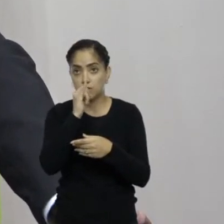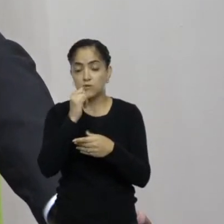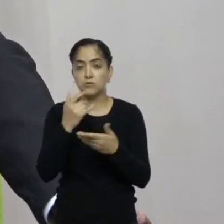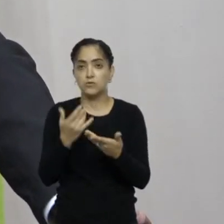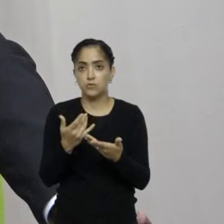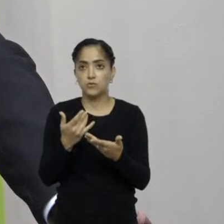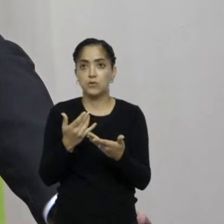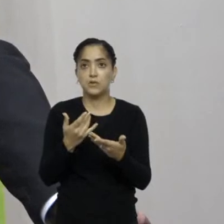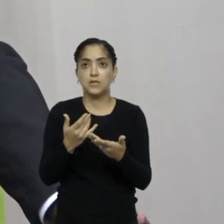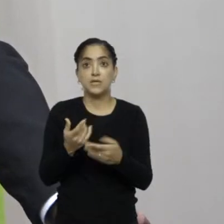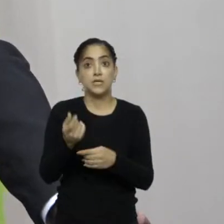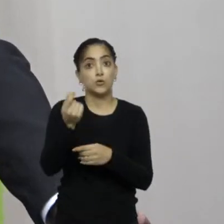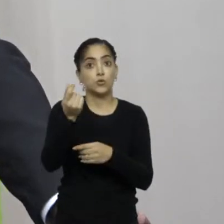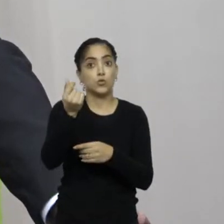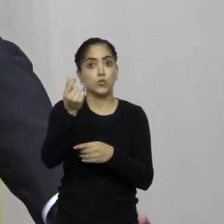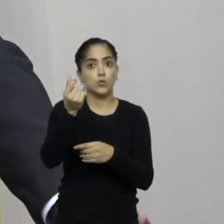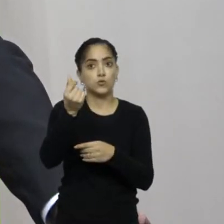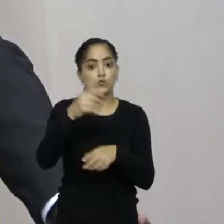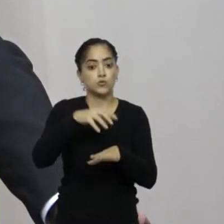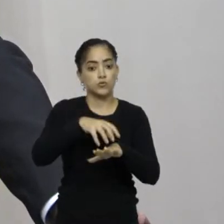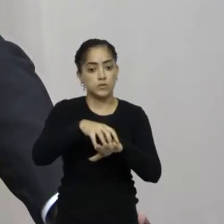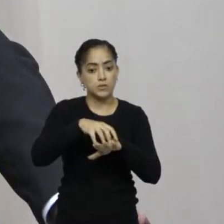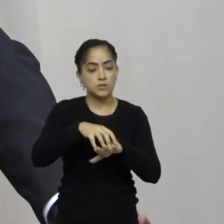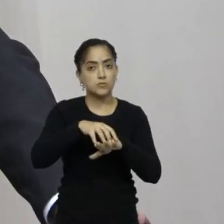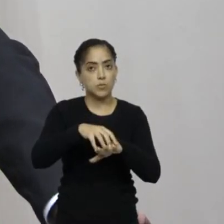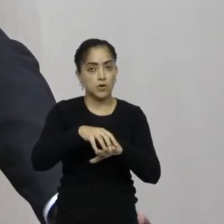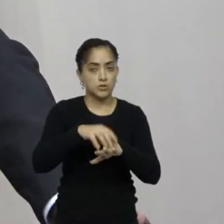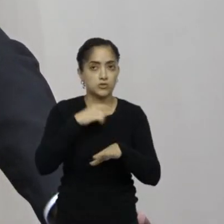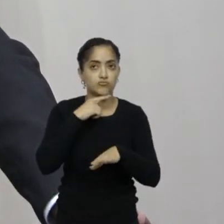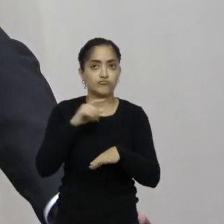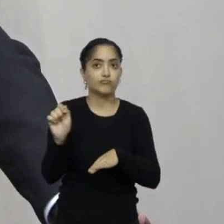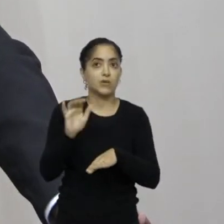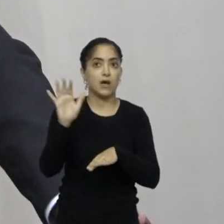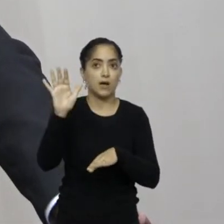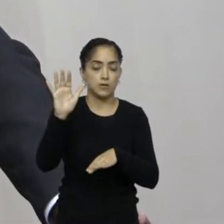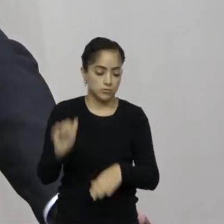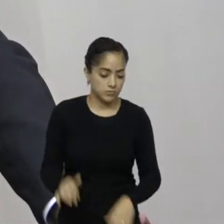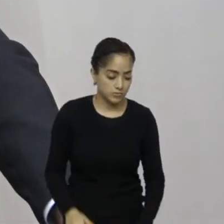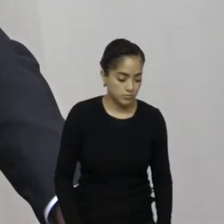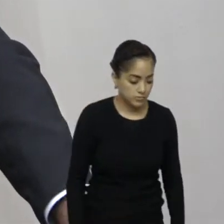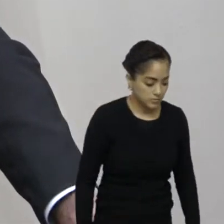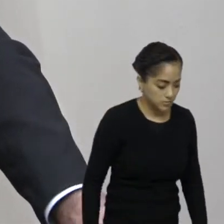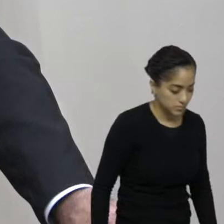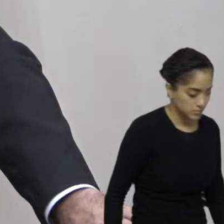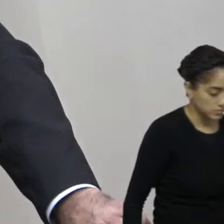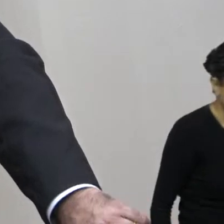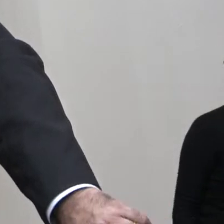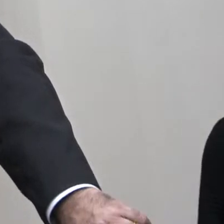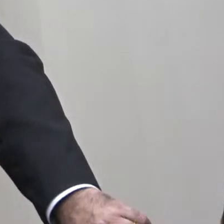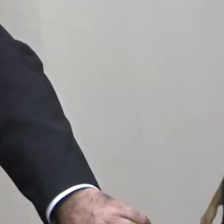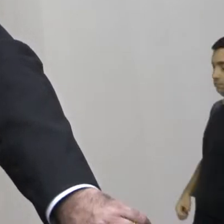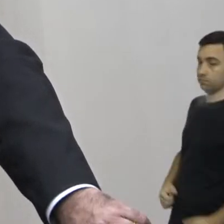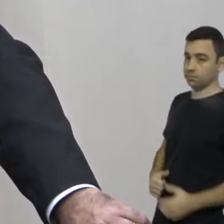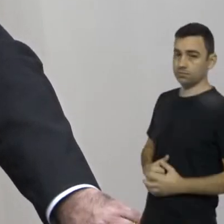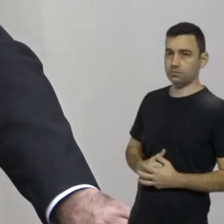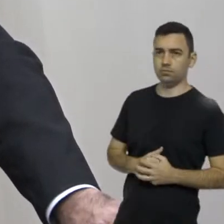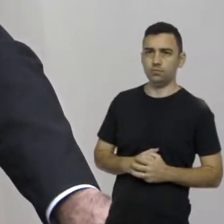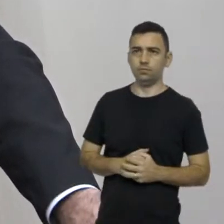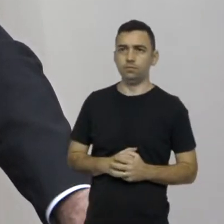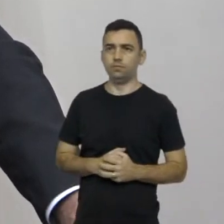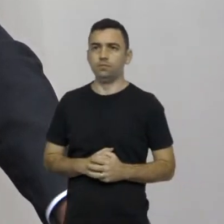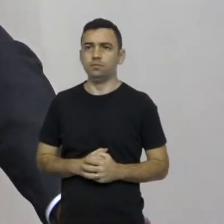custo do frete inviabiliza. Tem agroindústrias hoje buscando alternativas,